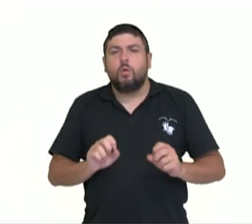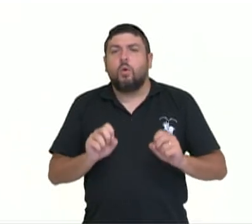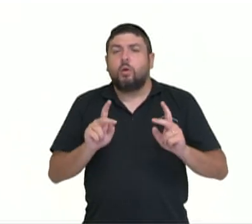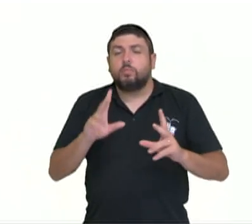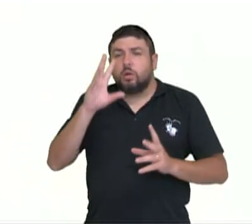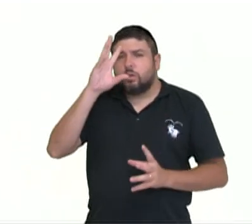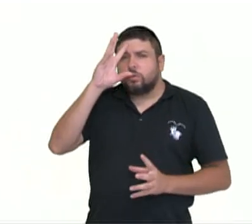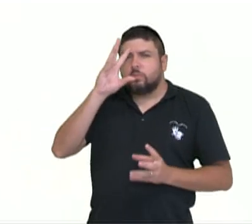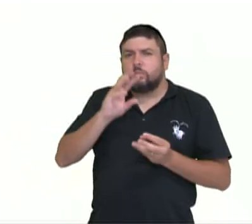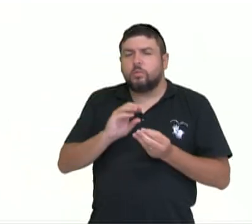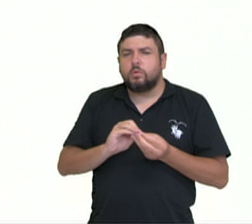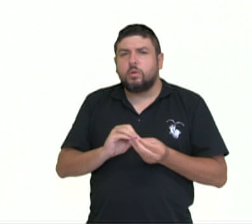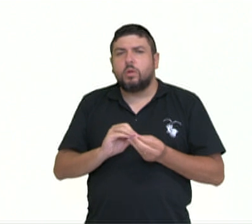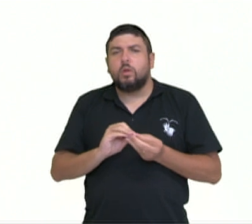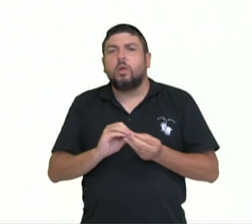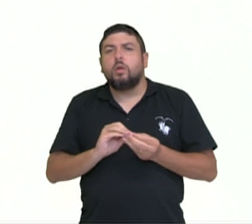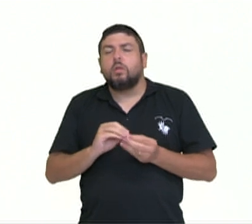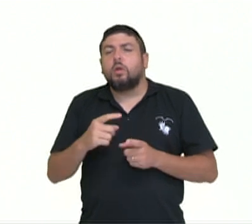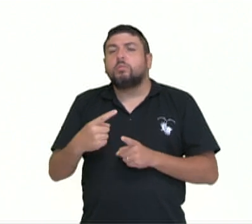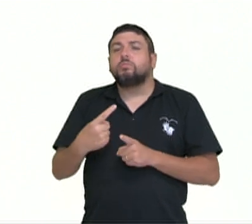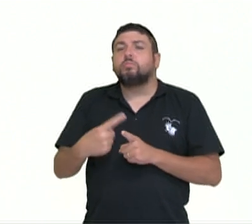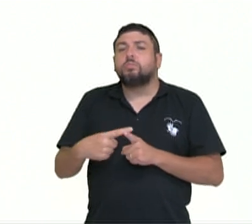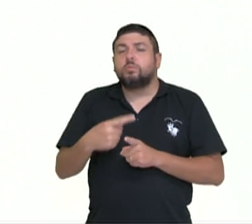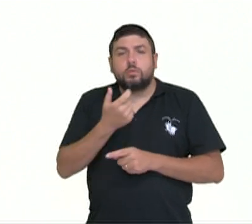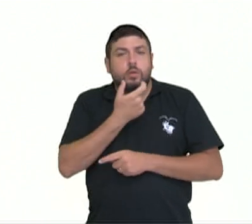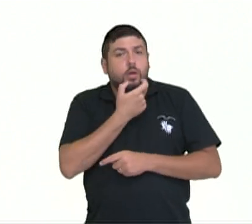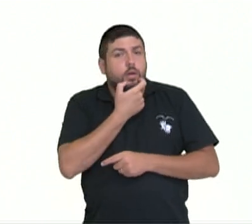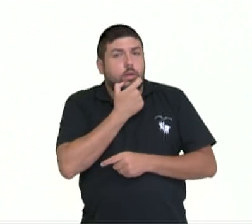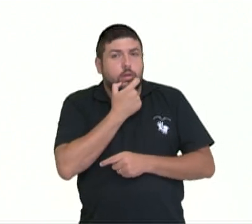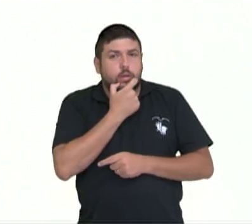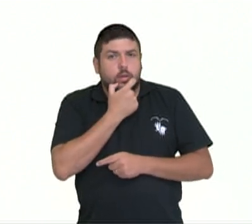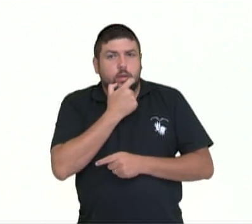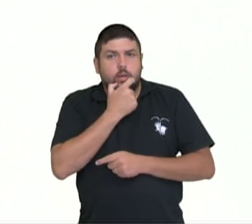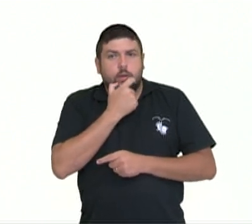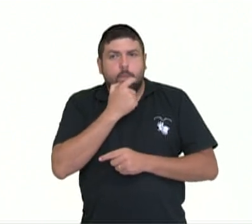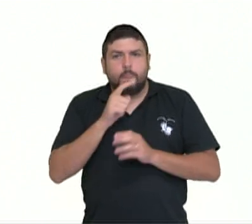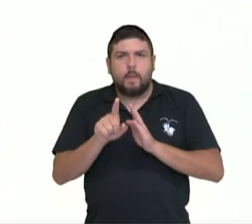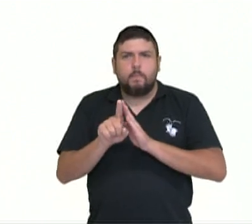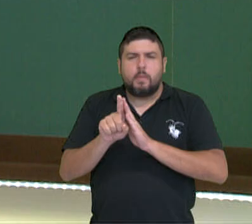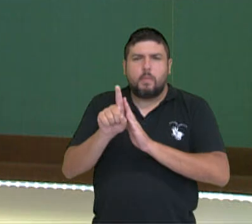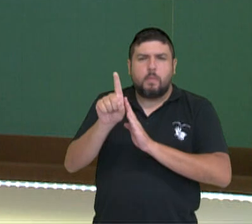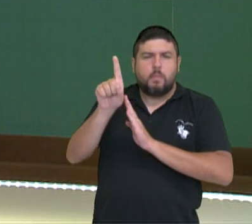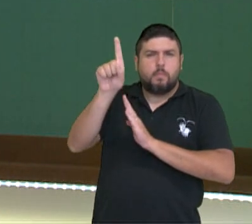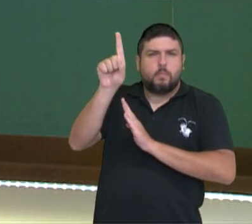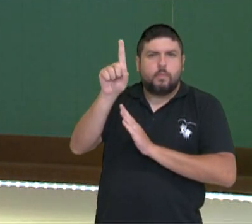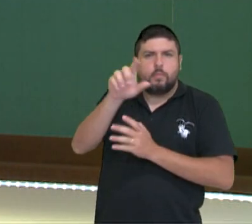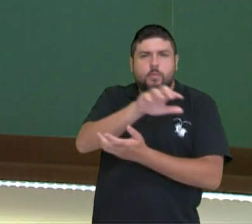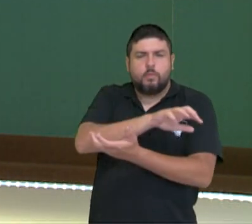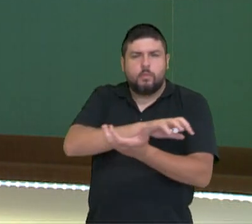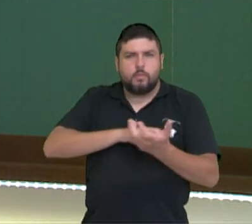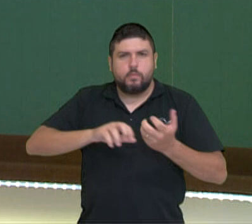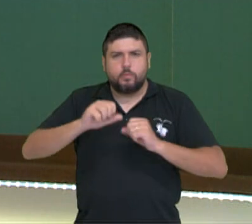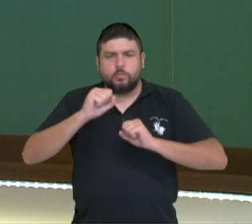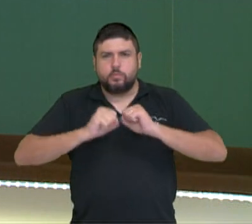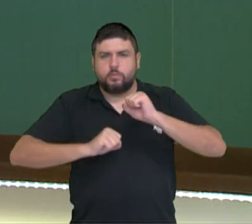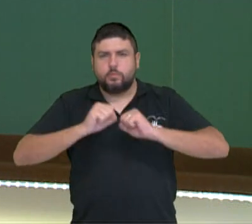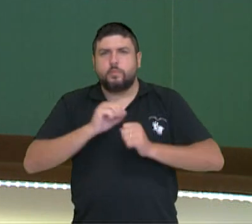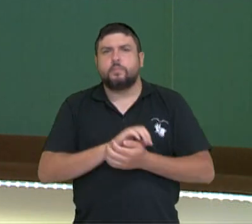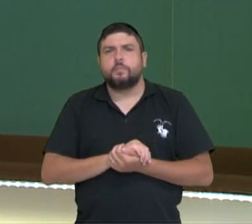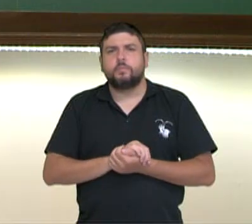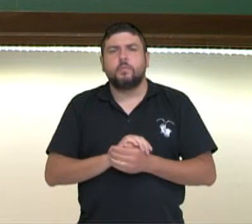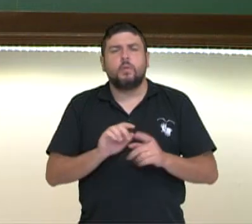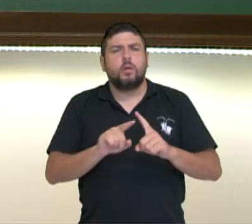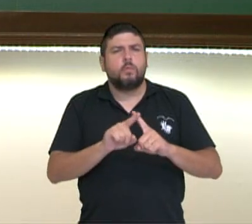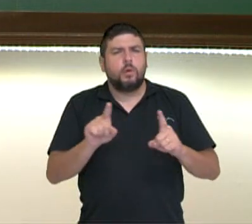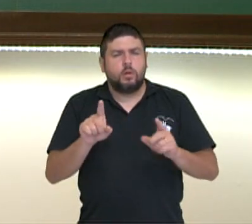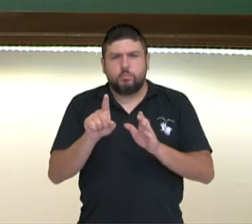que levaram a Inglaterra a esse grande destaque dentro da Revolução Industrial. Mas daí eu pergunto,